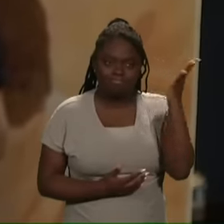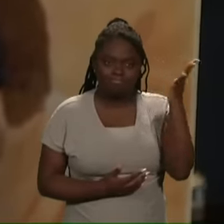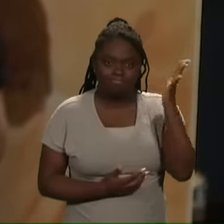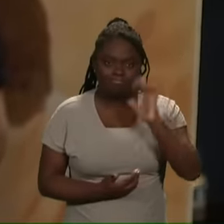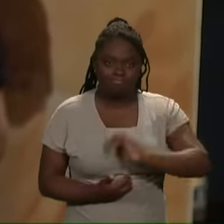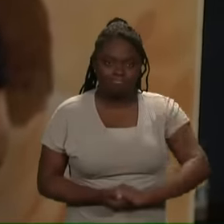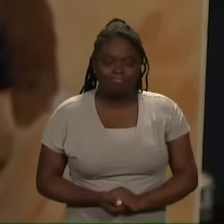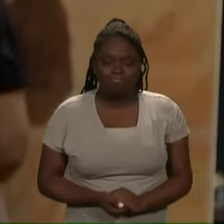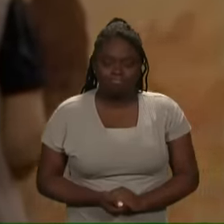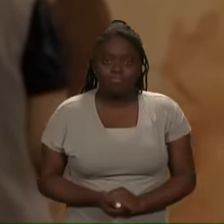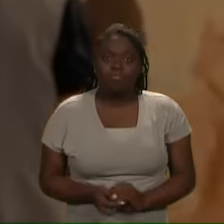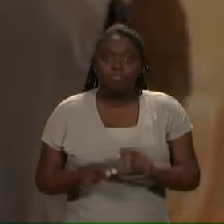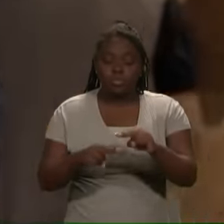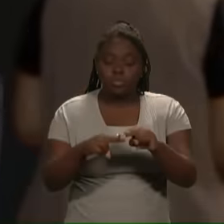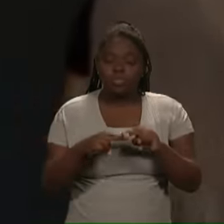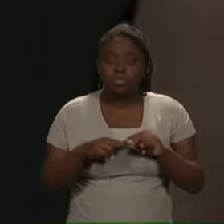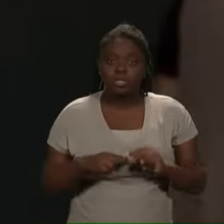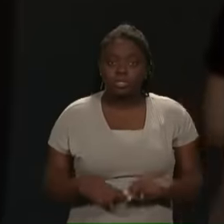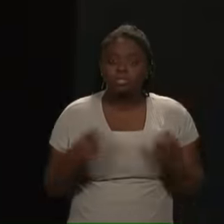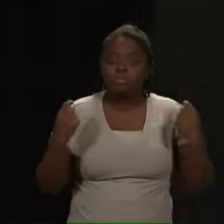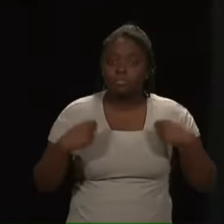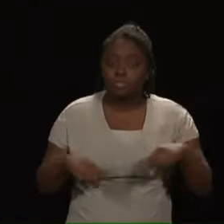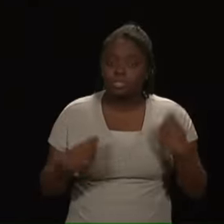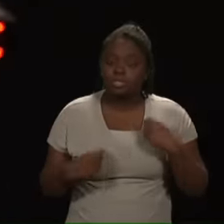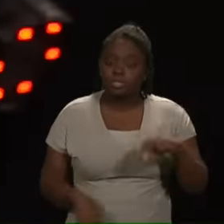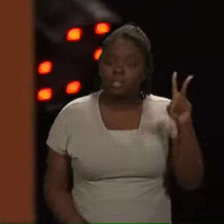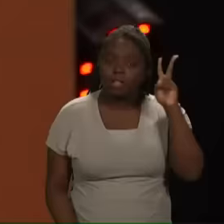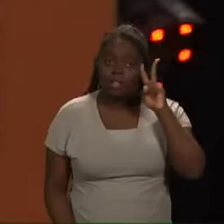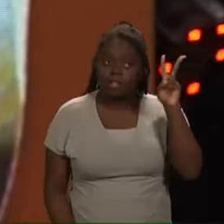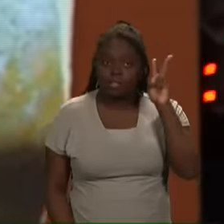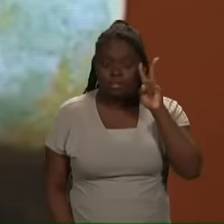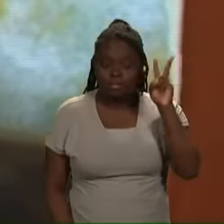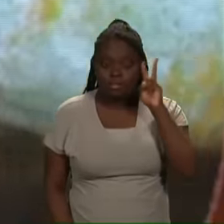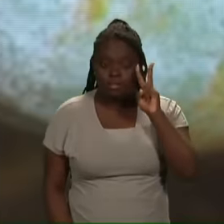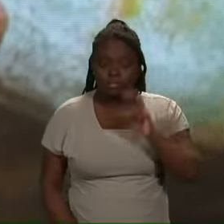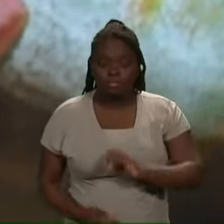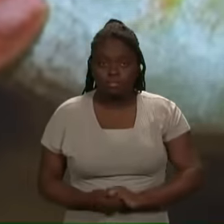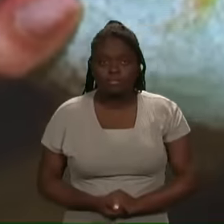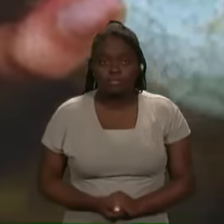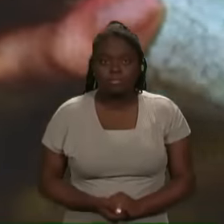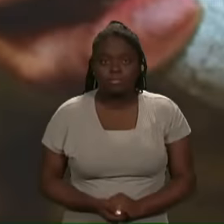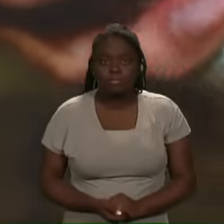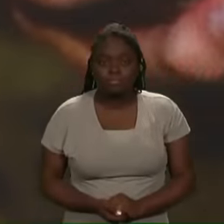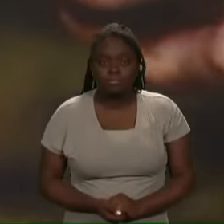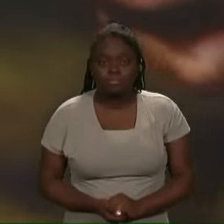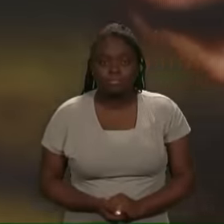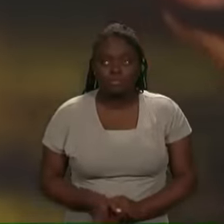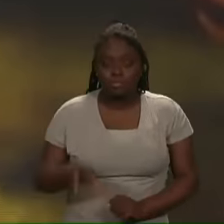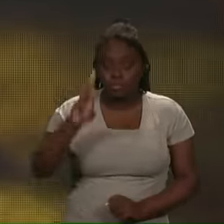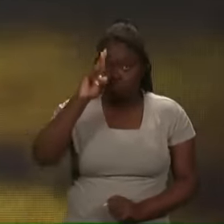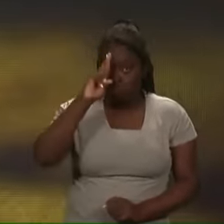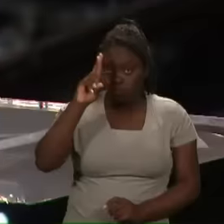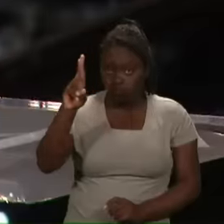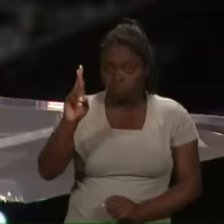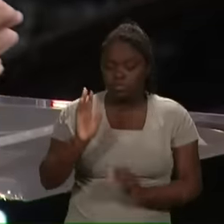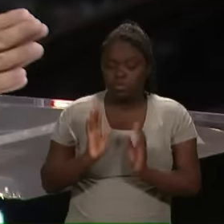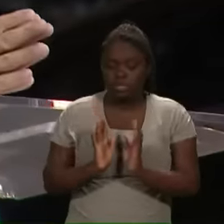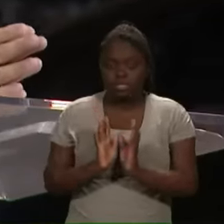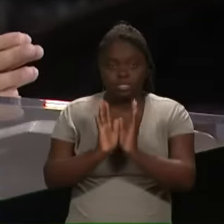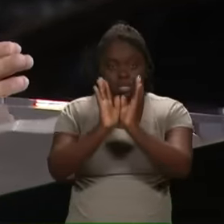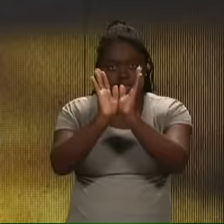Por isso que nós temos que lembrar. Quando o Senhor estabeleceu a ceia,